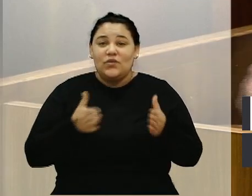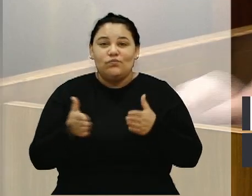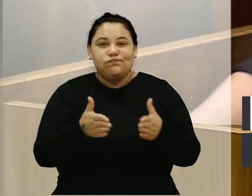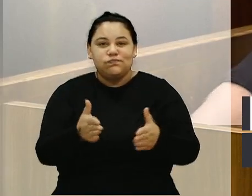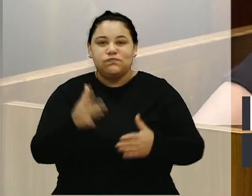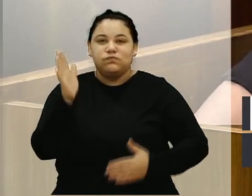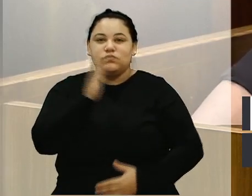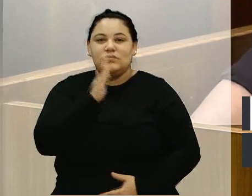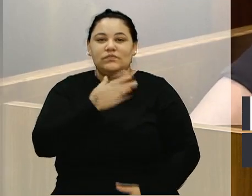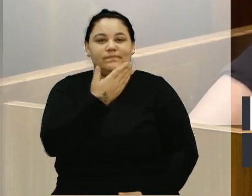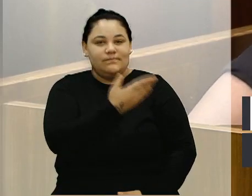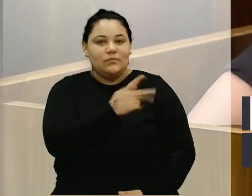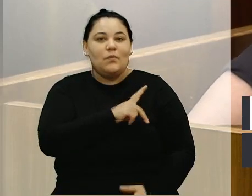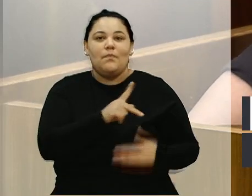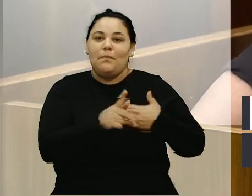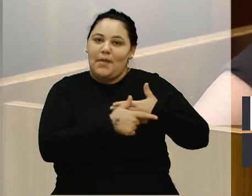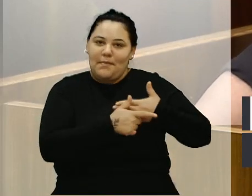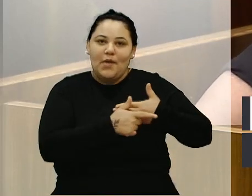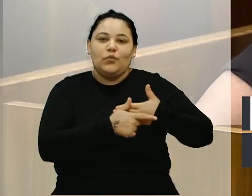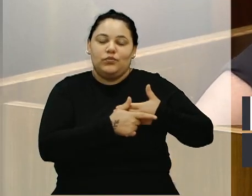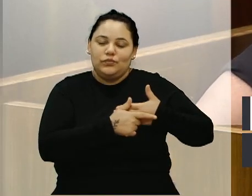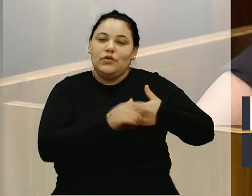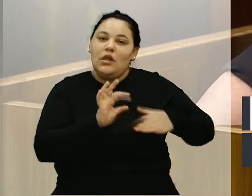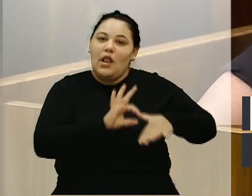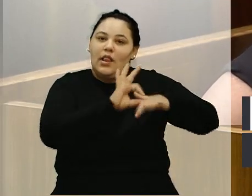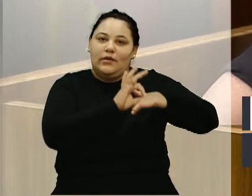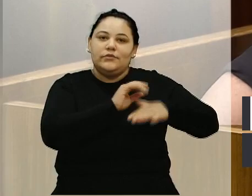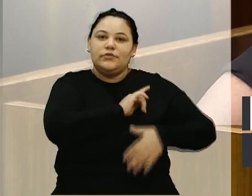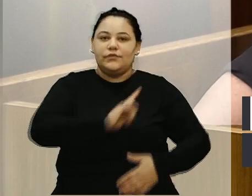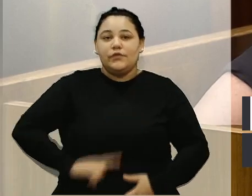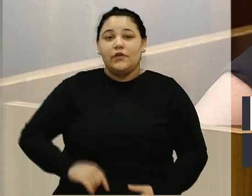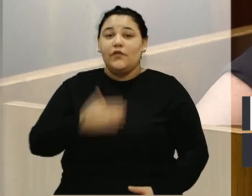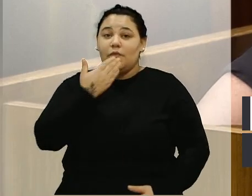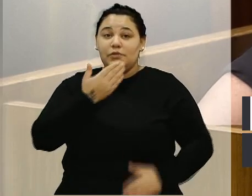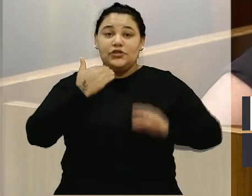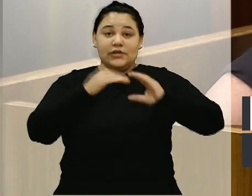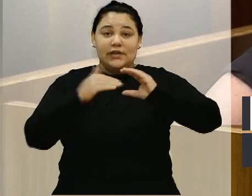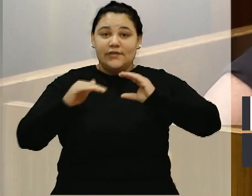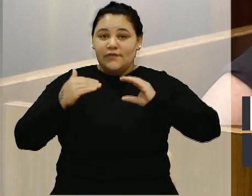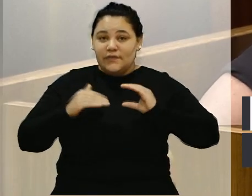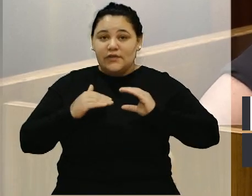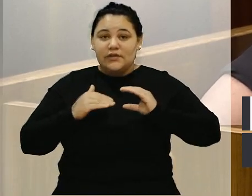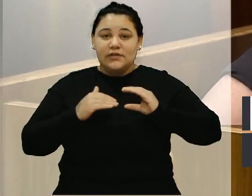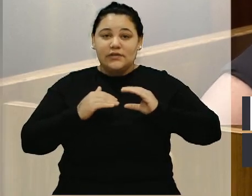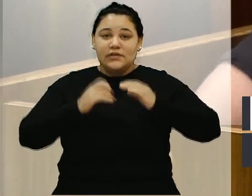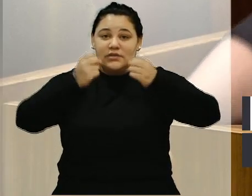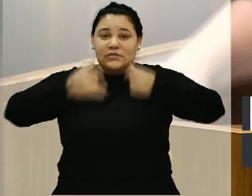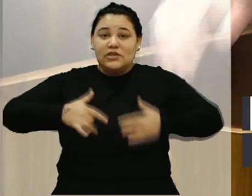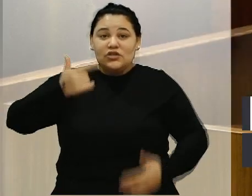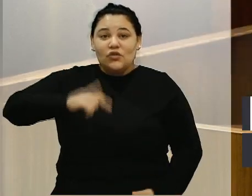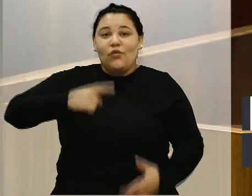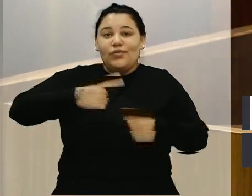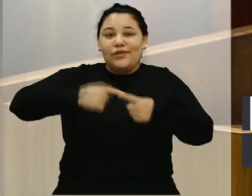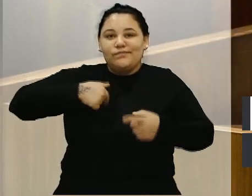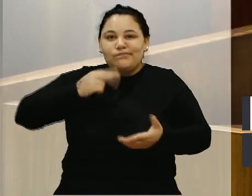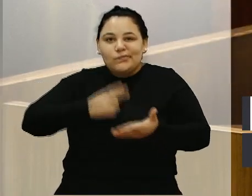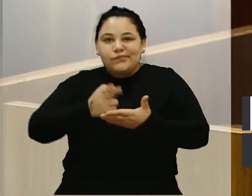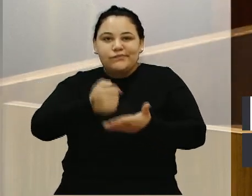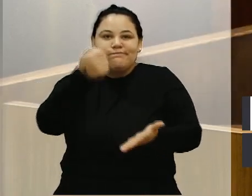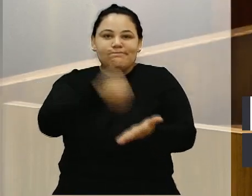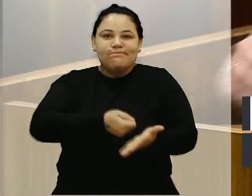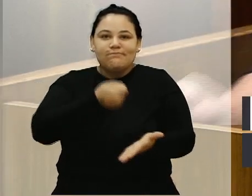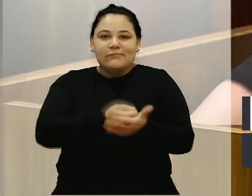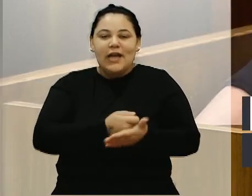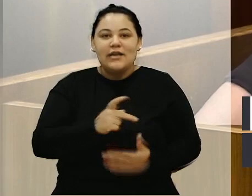senhora, como líder do governo, eu peço que encaminhe, que reforce, porque eu estou tentando a todo momento, as PCs,